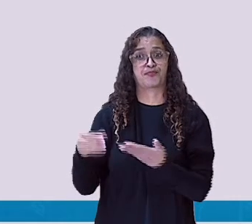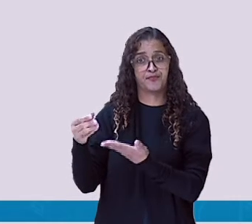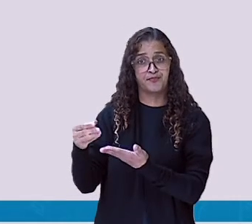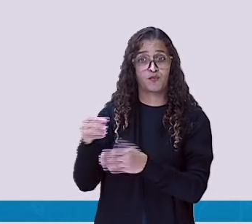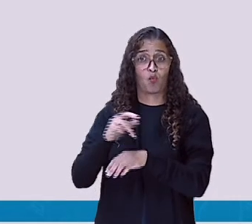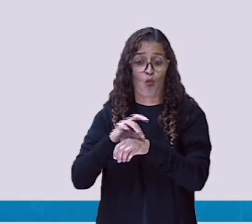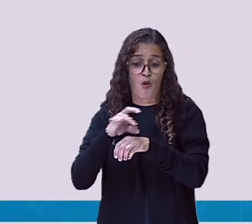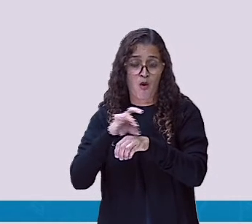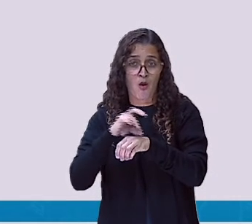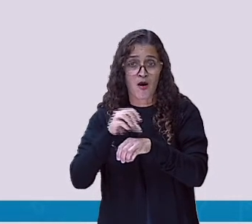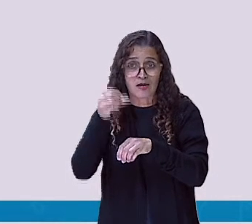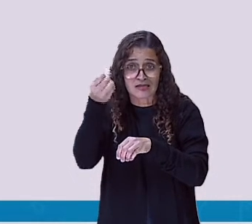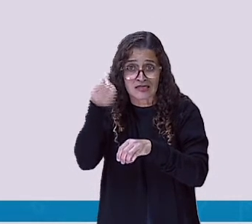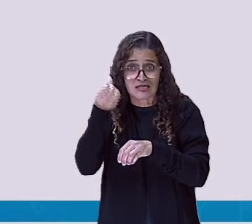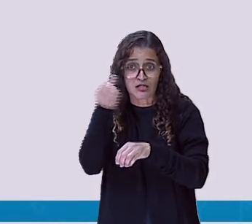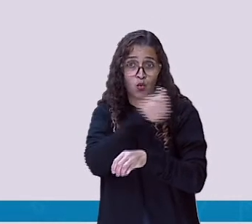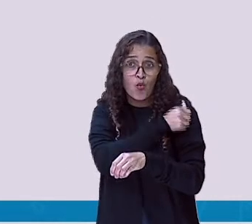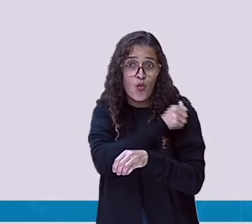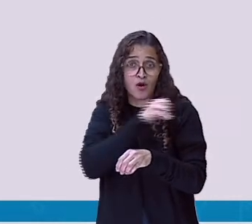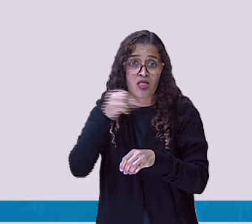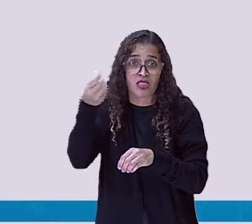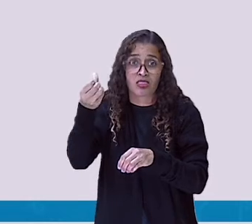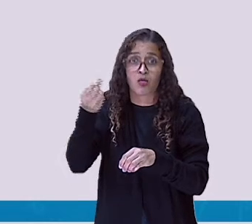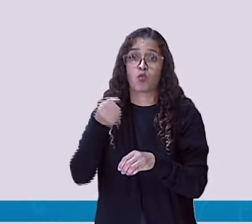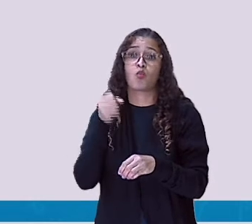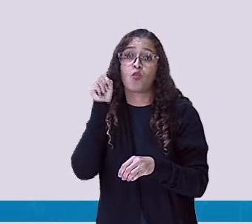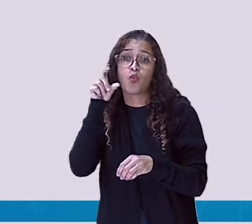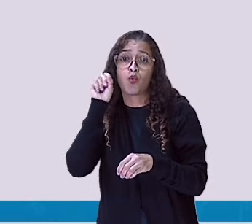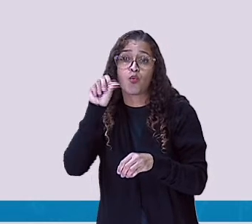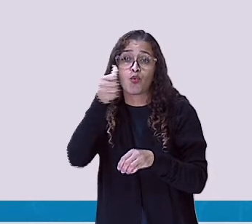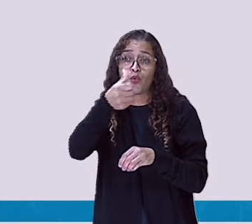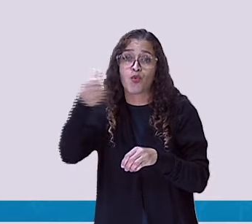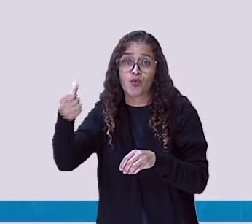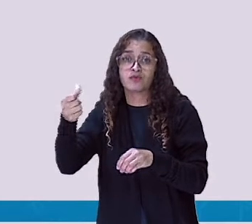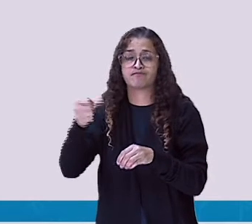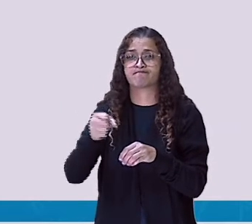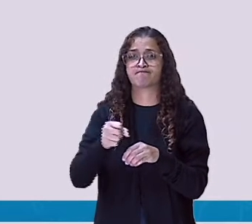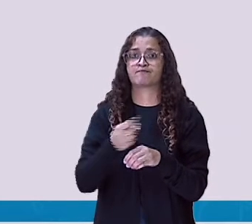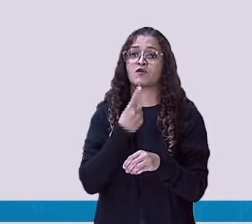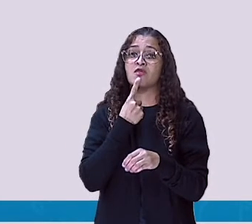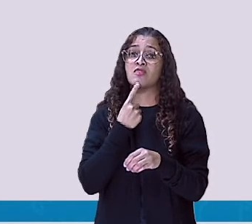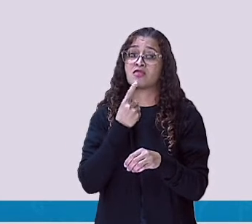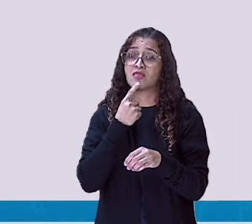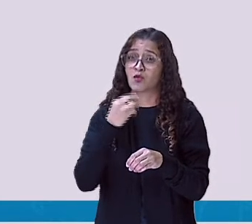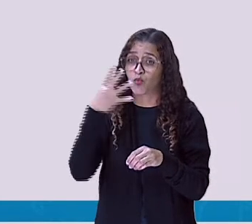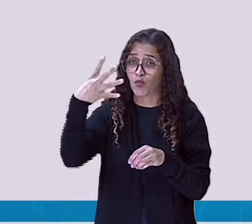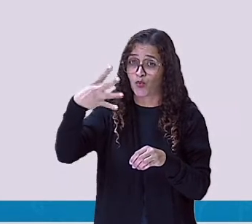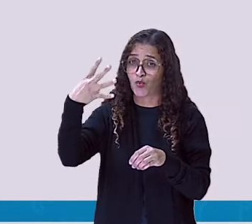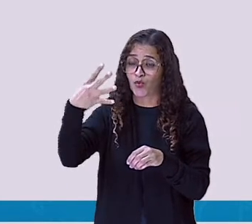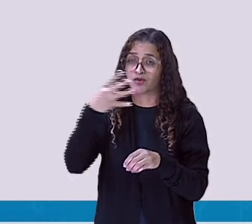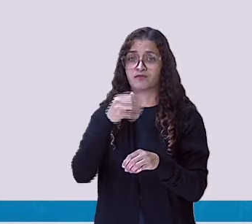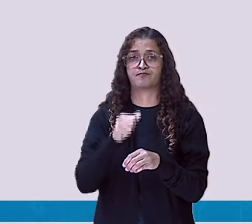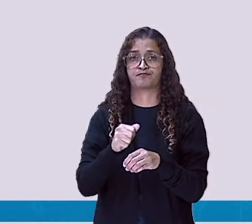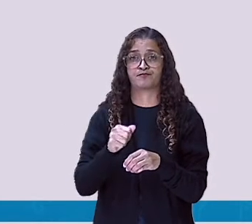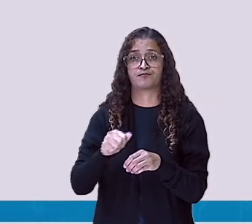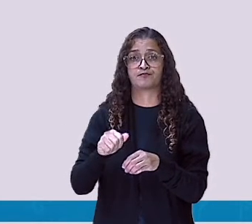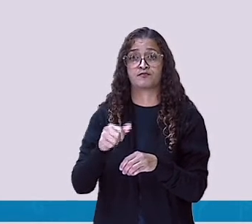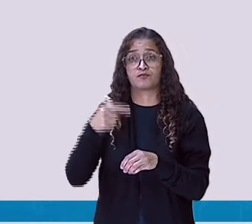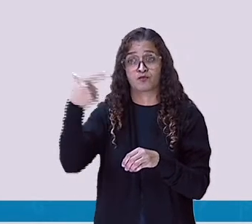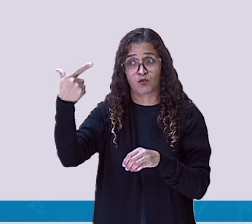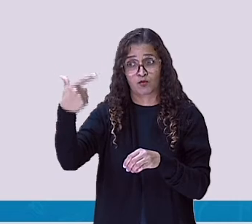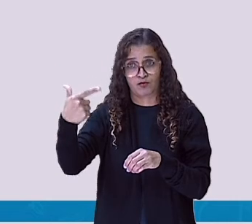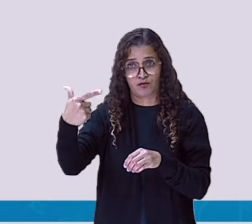preto. 11 alunos preferem azul, 4 alunos vermelho,